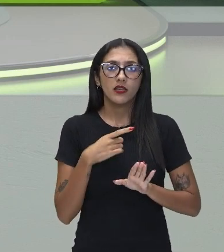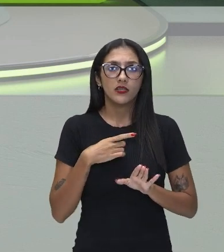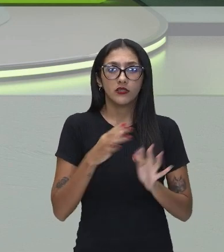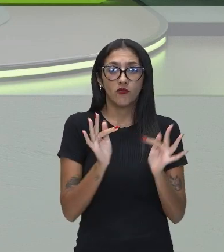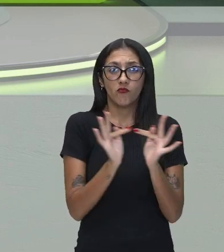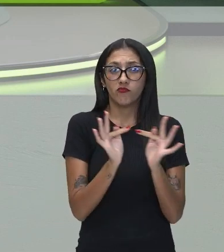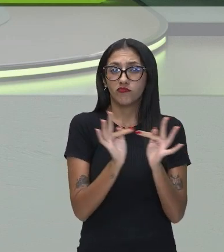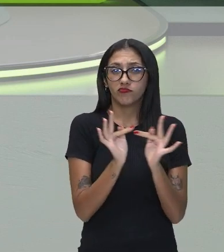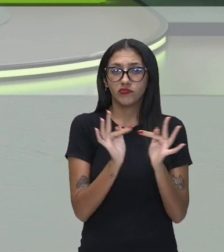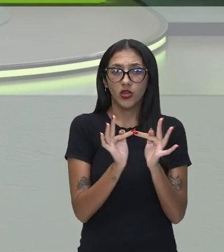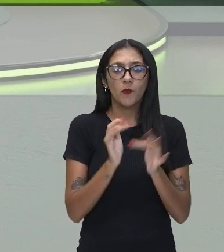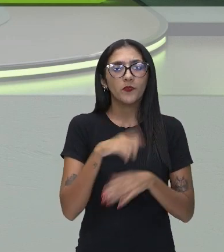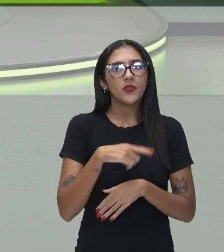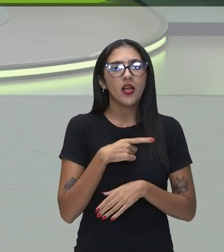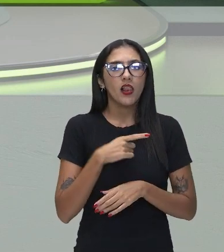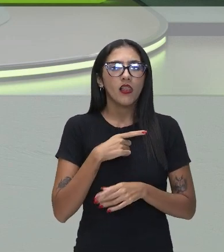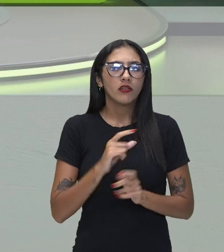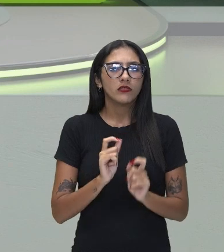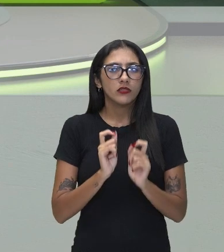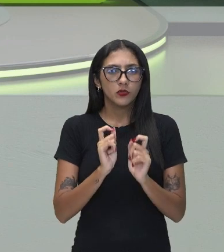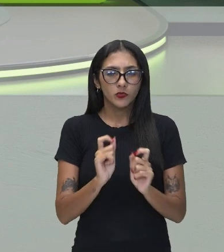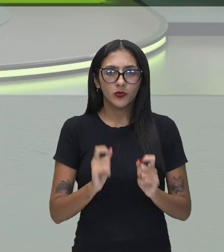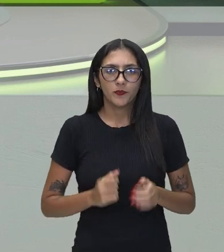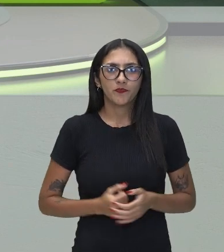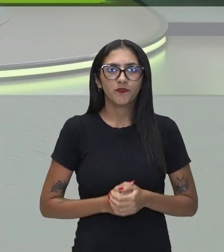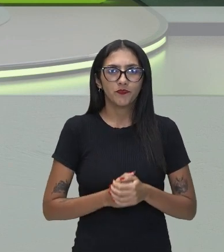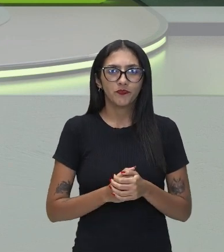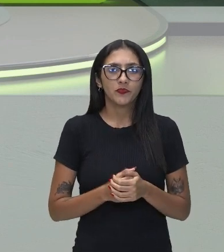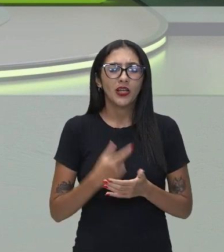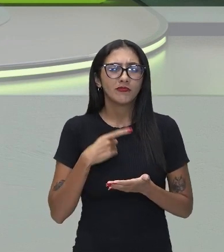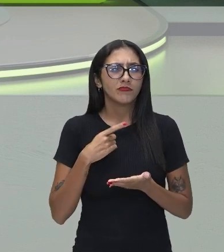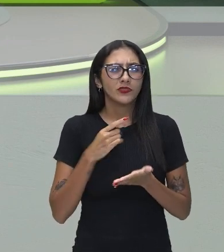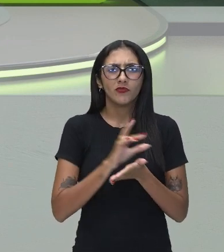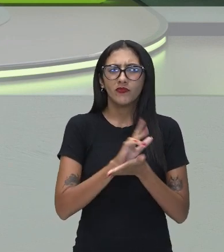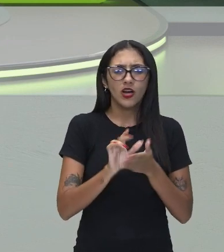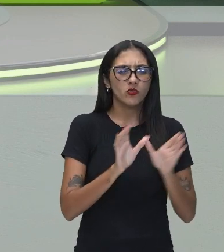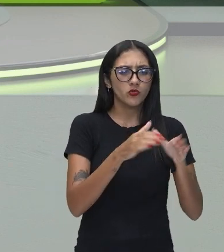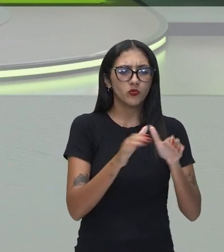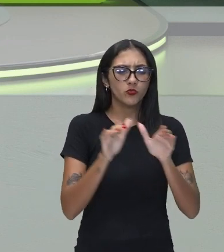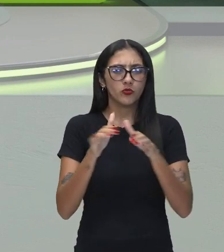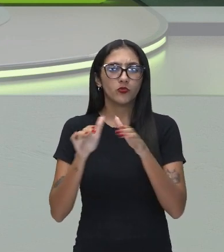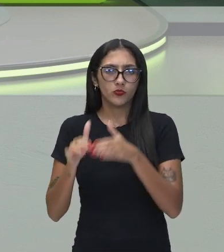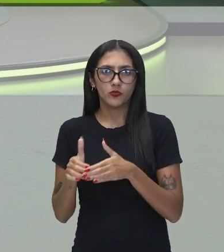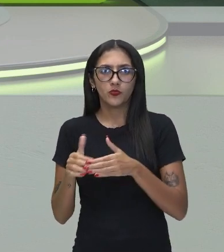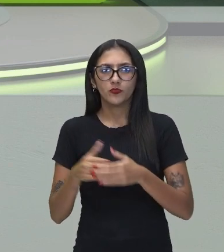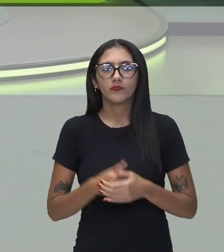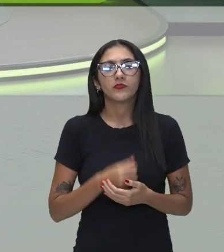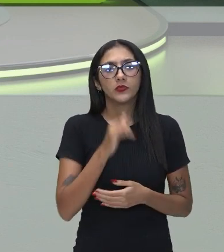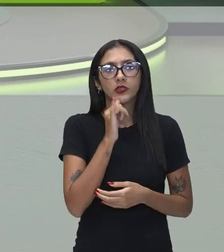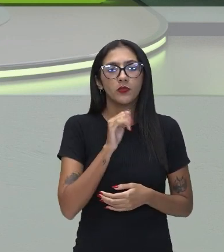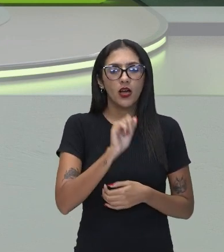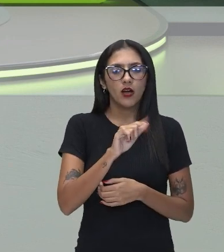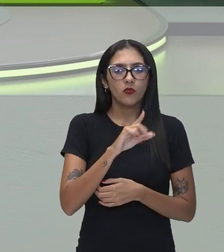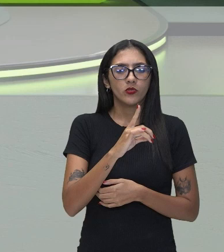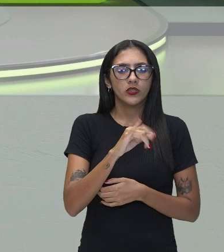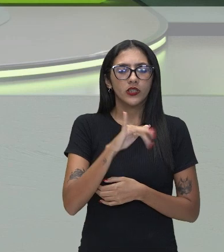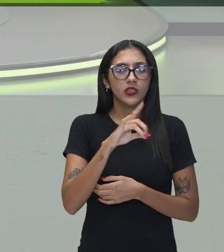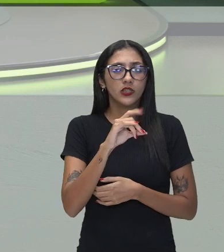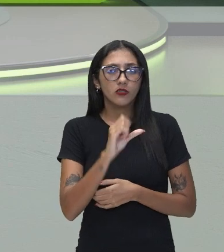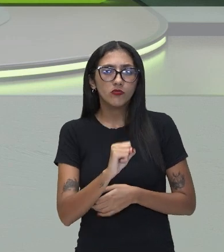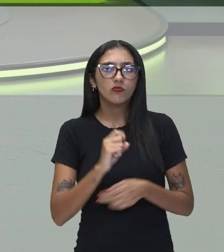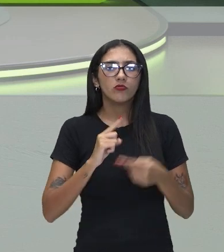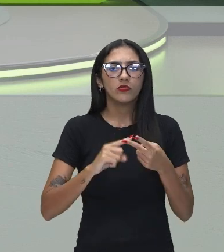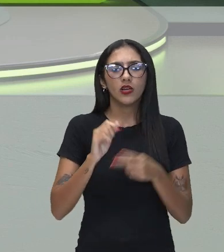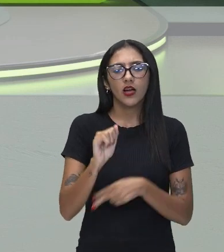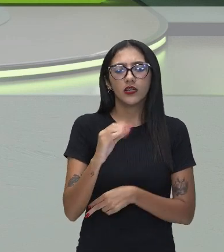ela possui várias famílias, que são os aldeídos, as